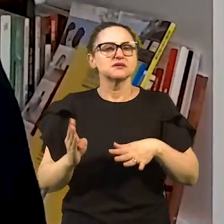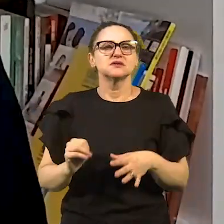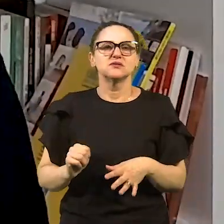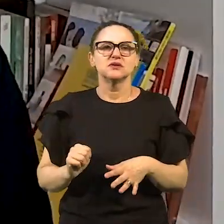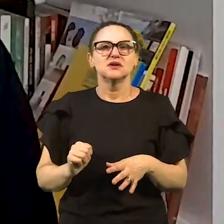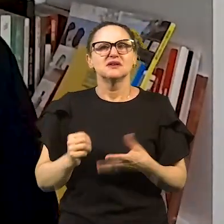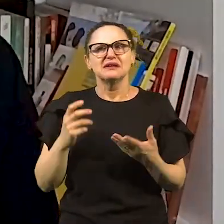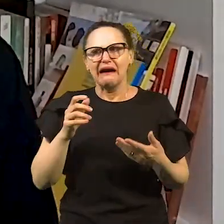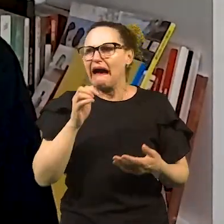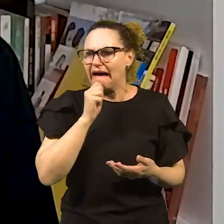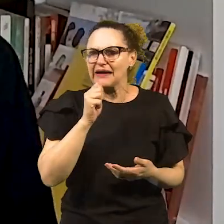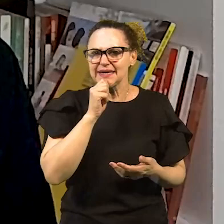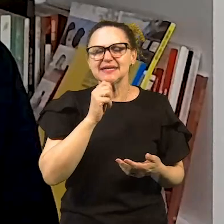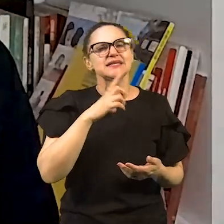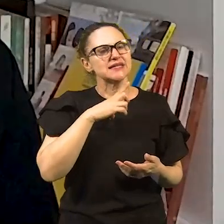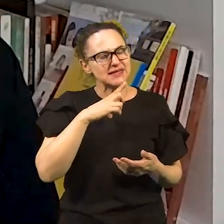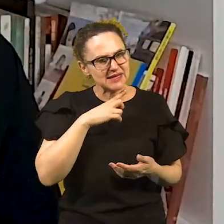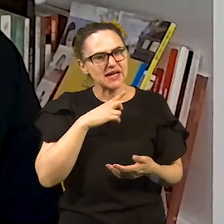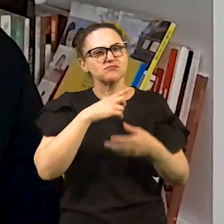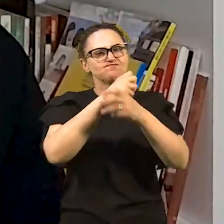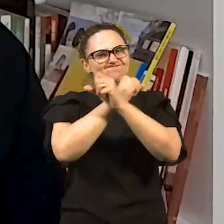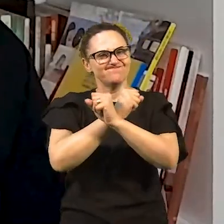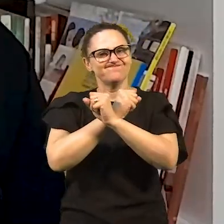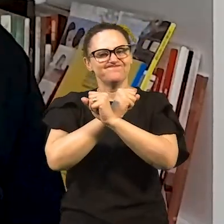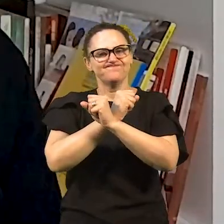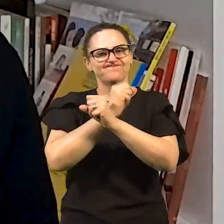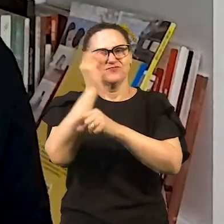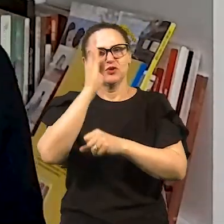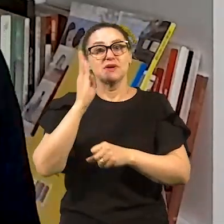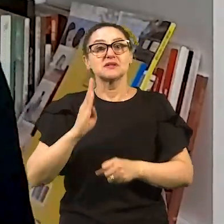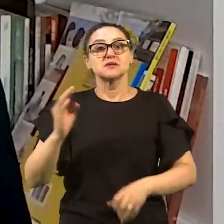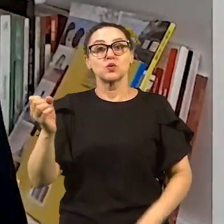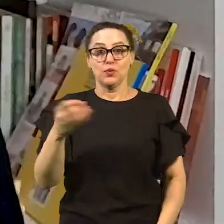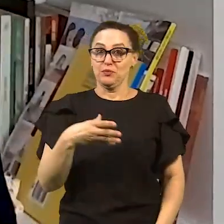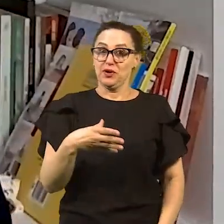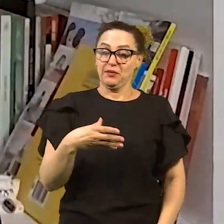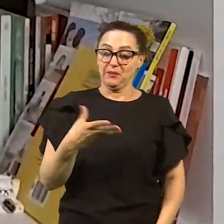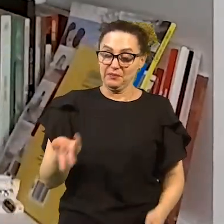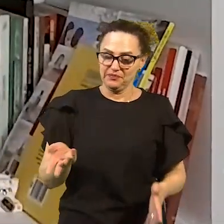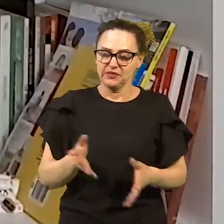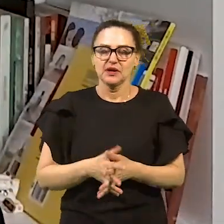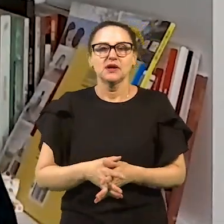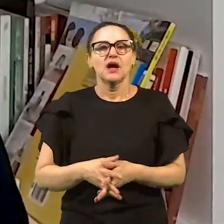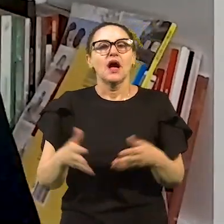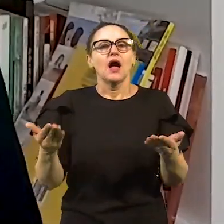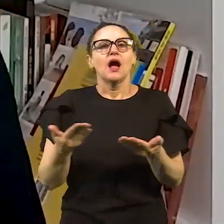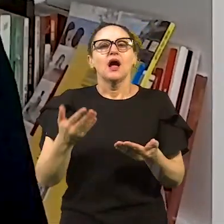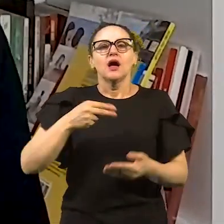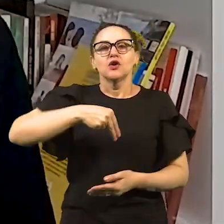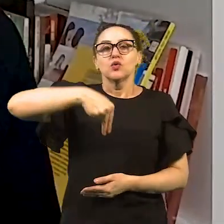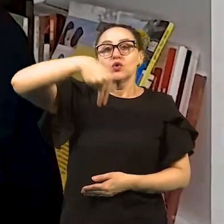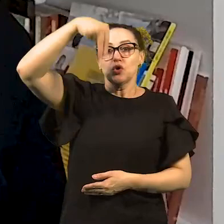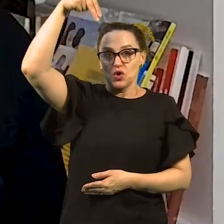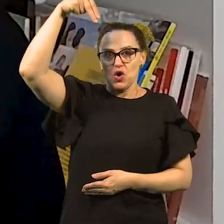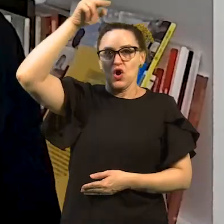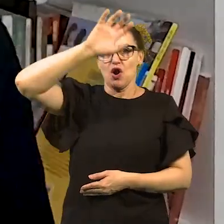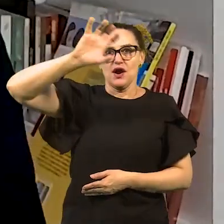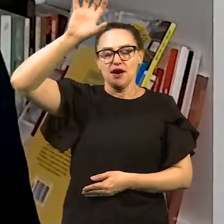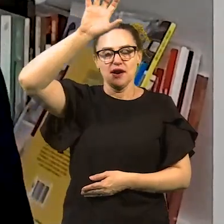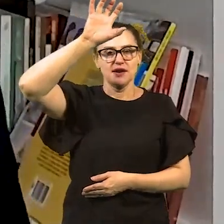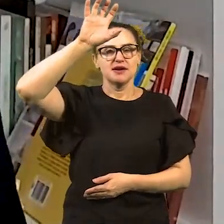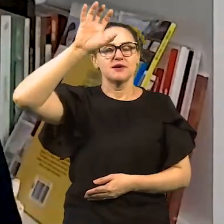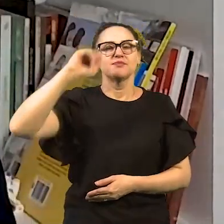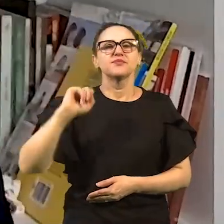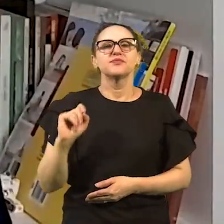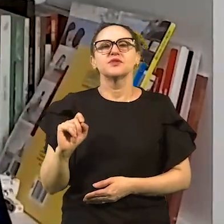de escravidão ou semi-escravidão no Brasil contemporâneo. Da região norte, eu selecionei para vocês o conto O Voluntário, que